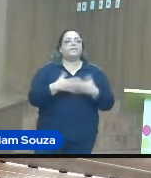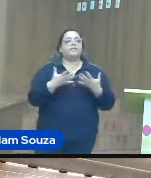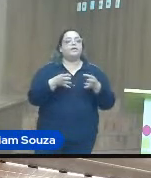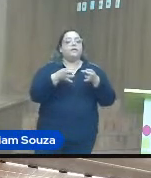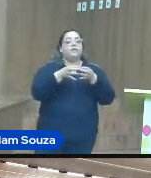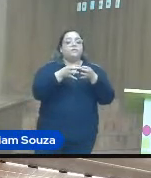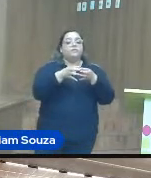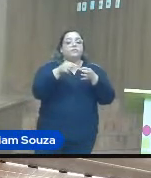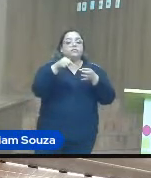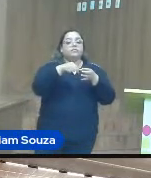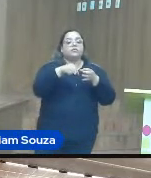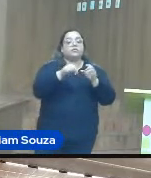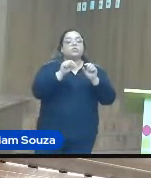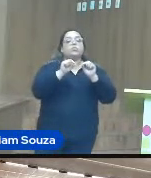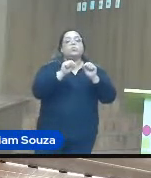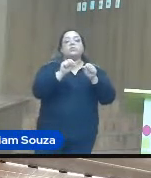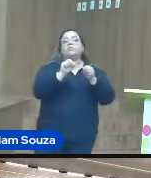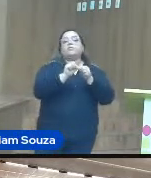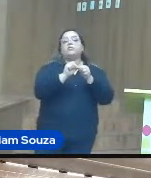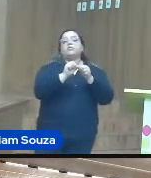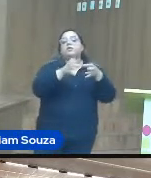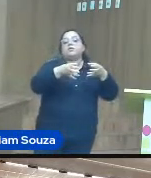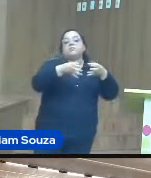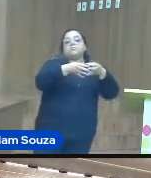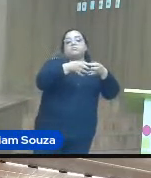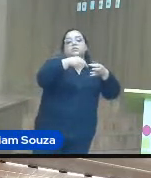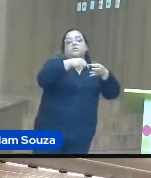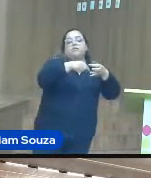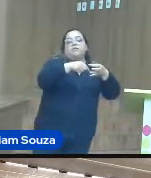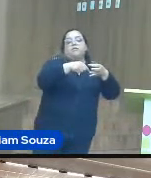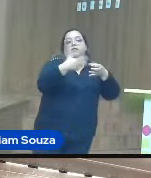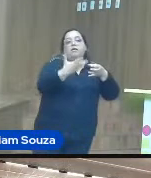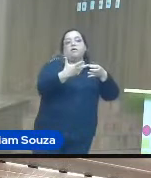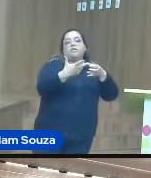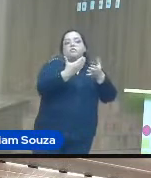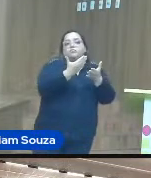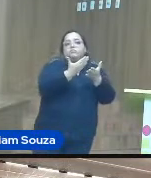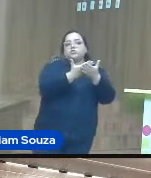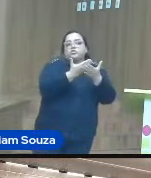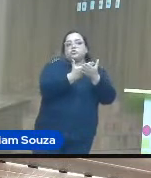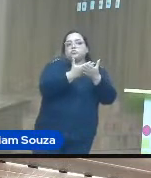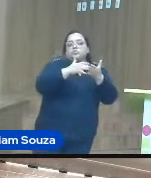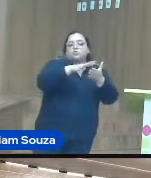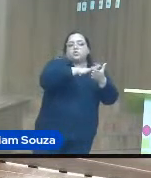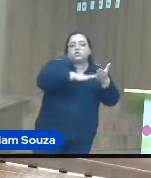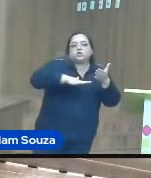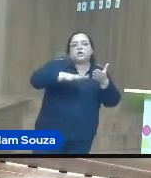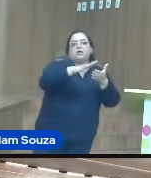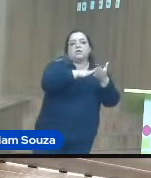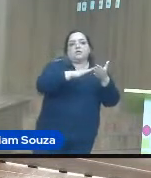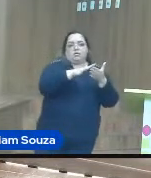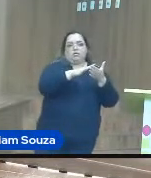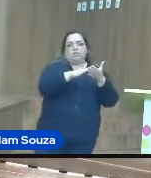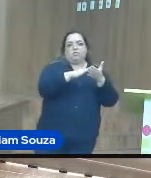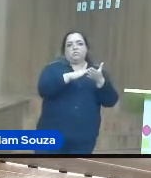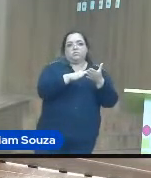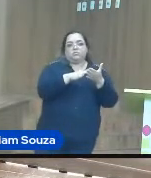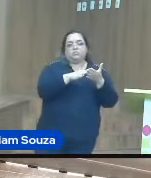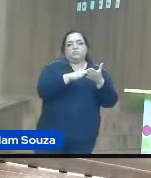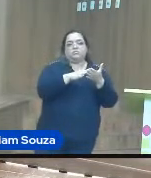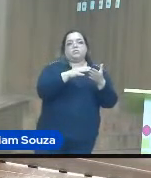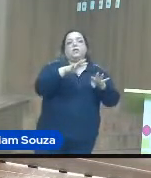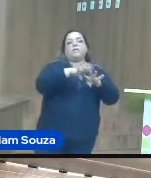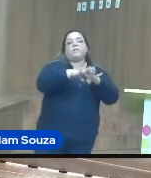foi um estudo geral sobre as tendências de ensino de matemática em vários países do mundo. Né? No